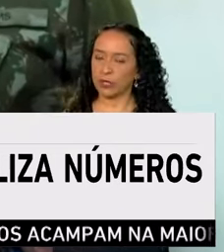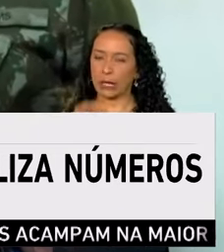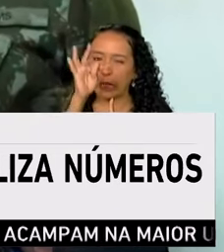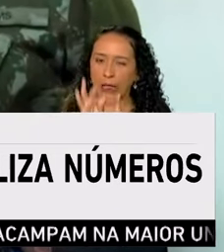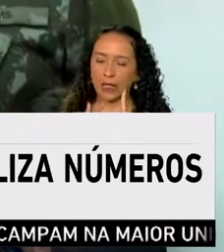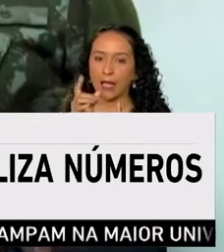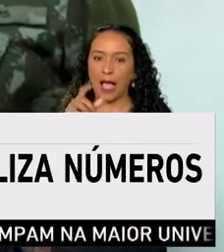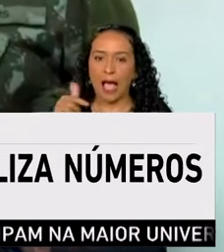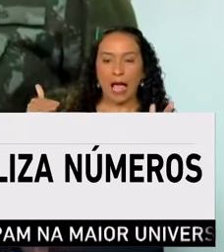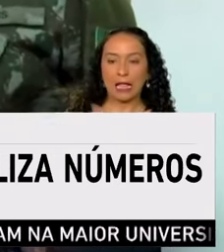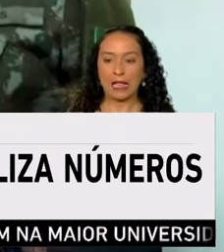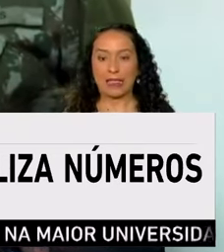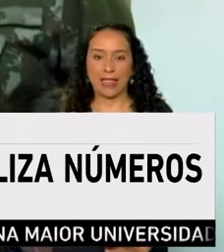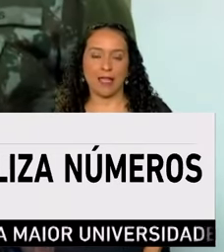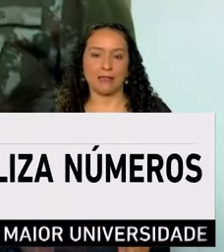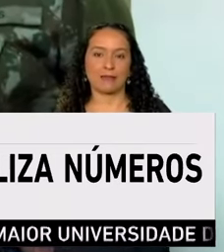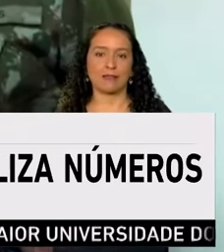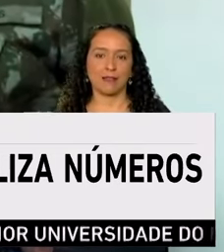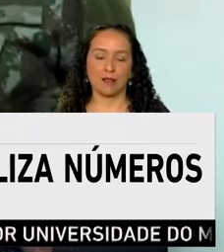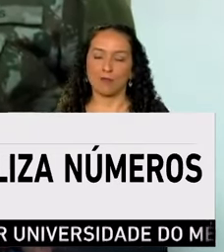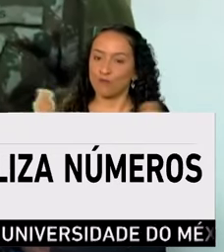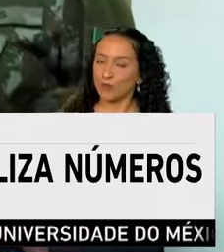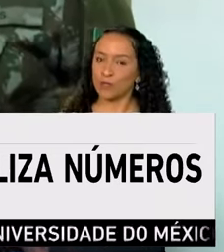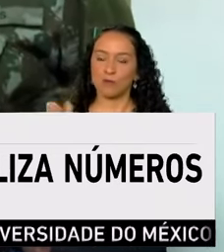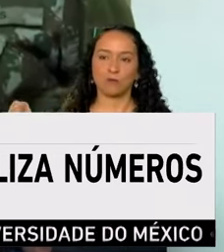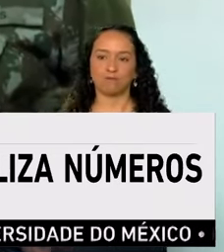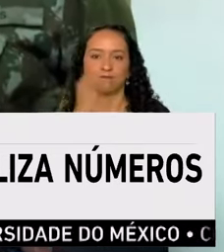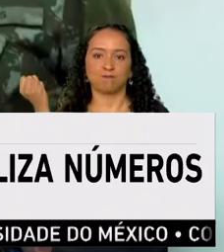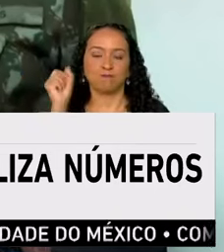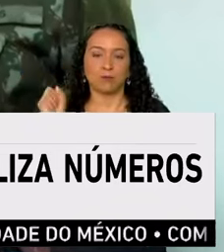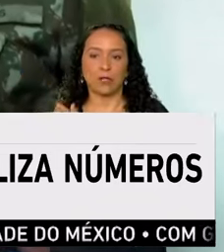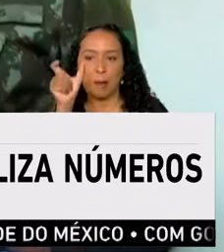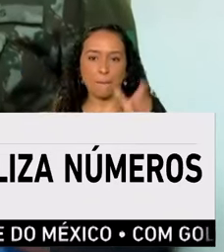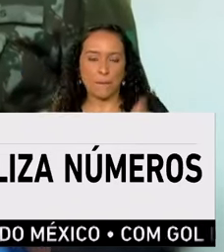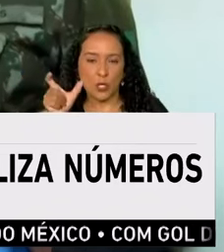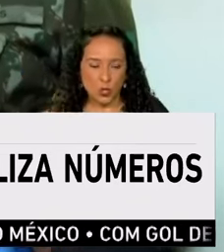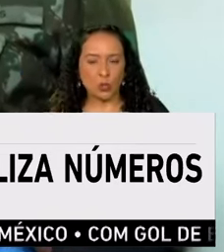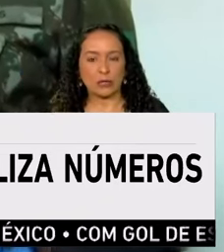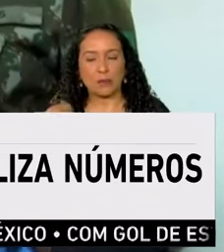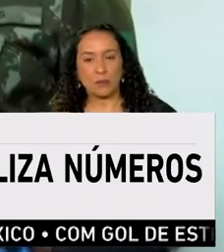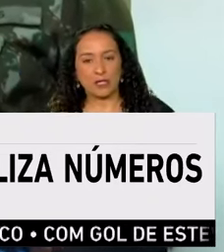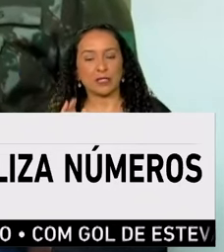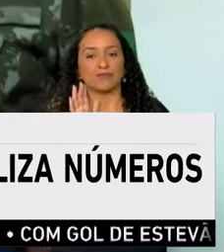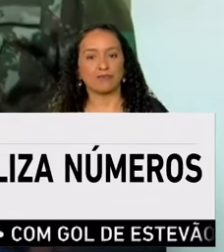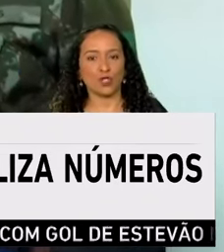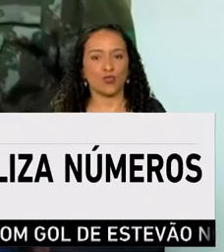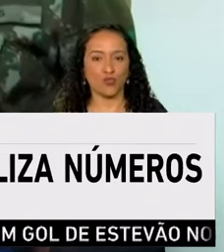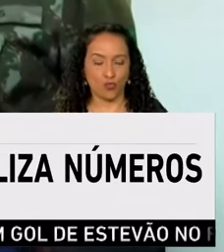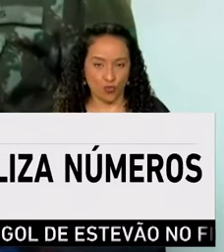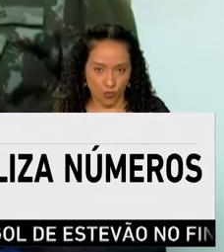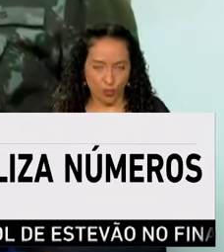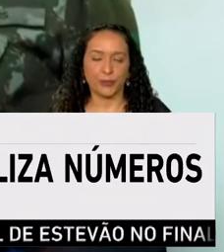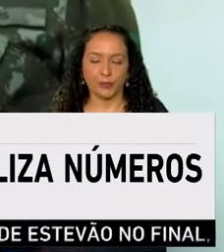temperatura de até 10 graus, o que pode causar ou agravar a hipotermia em pessoas que estão necessitando de resgate nesse